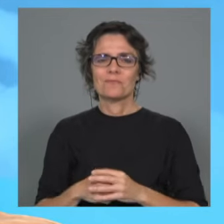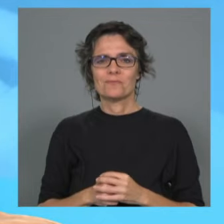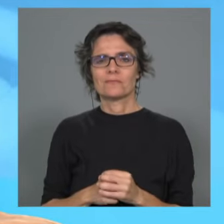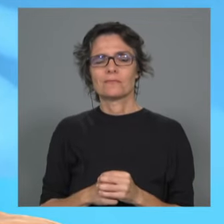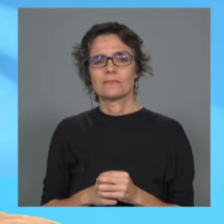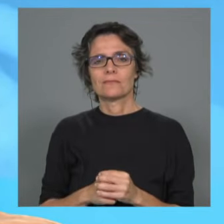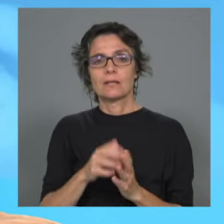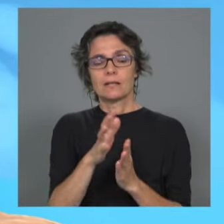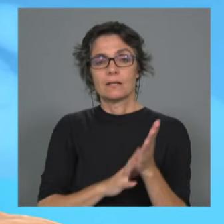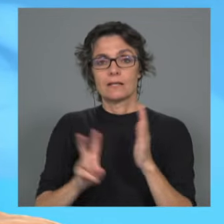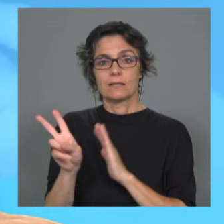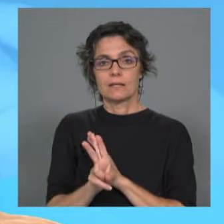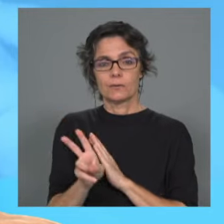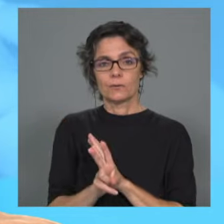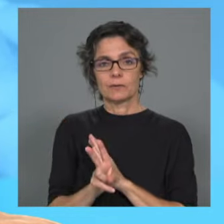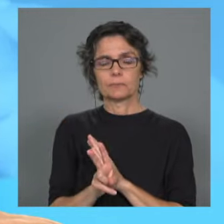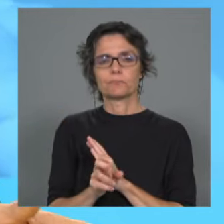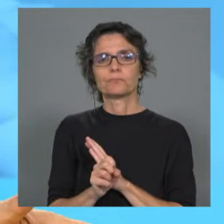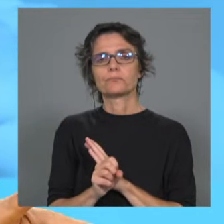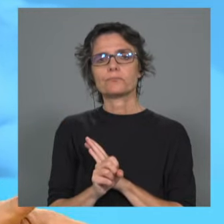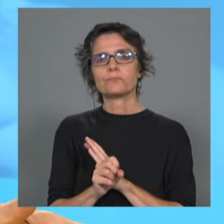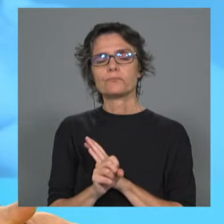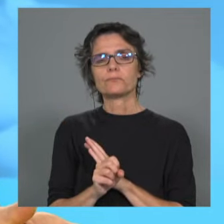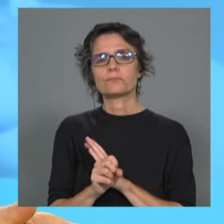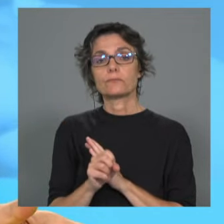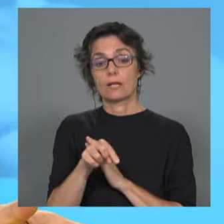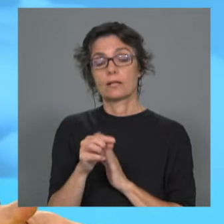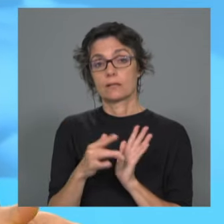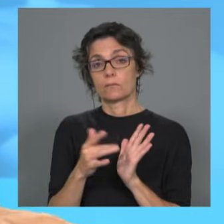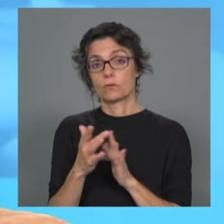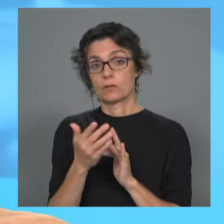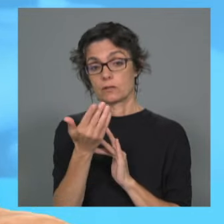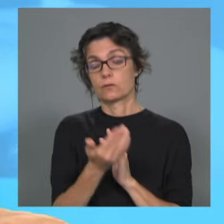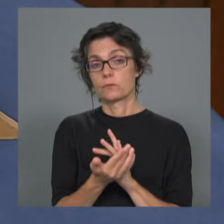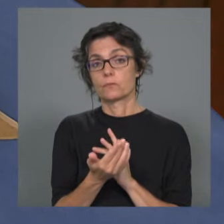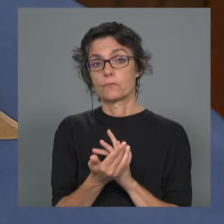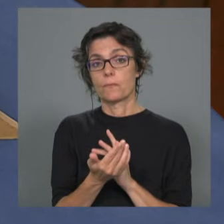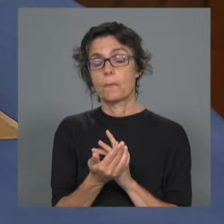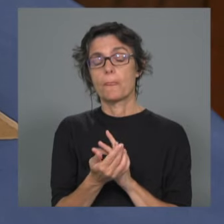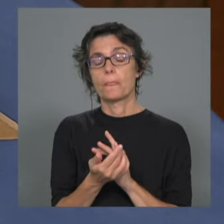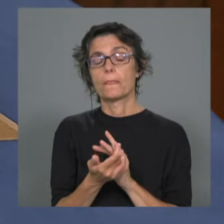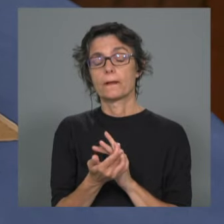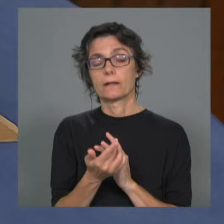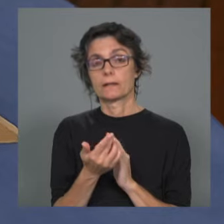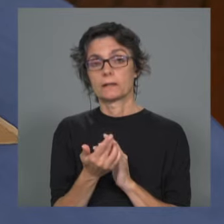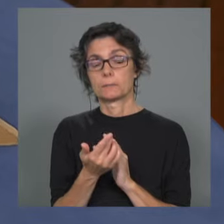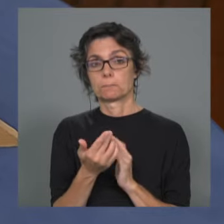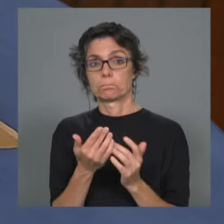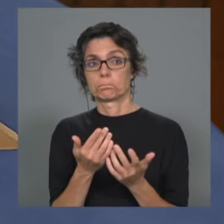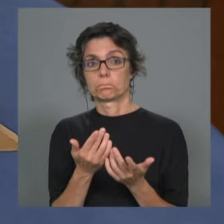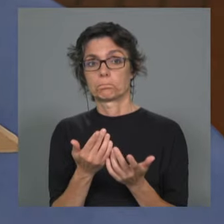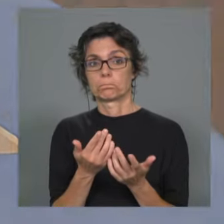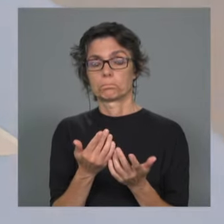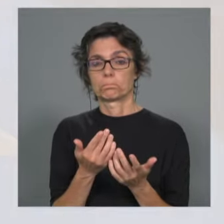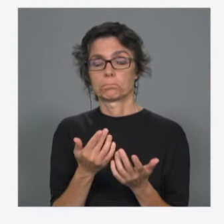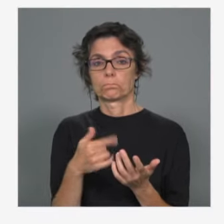Frei Márcio Carreira, é Cristo, que Paulo que nos coloca sempre diante desta figura de Cristo e